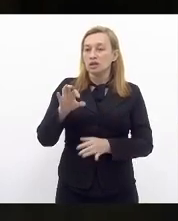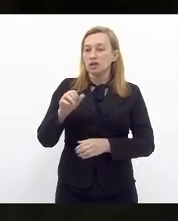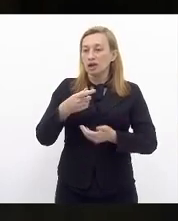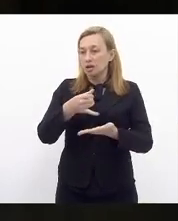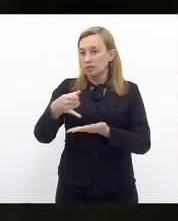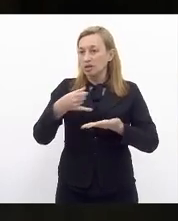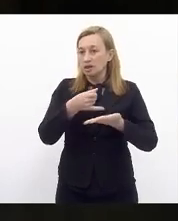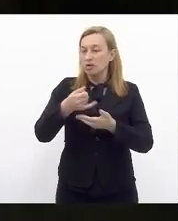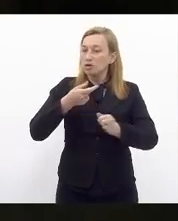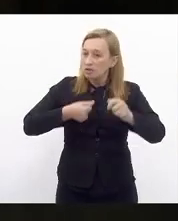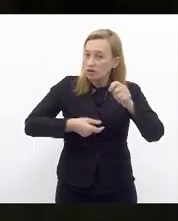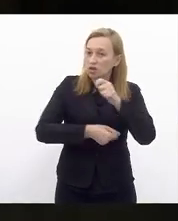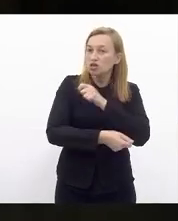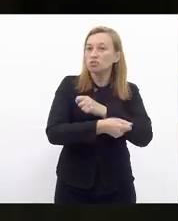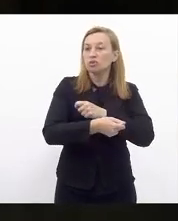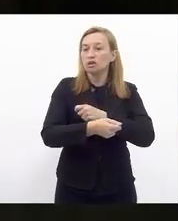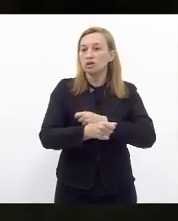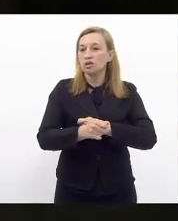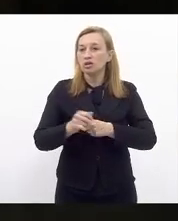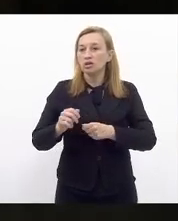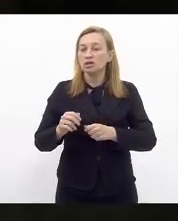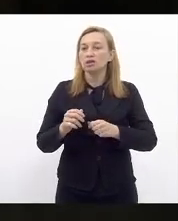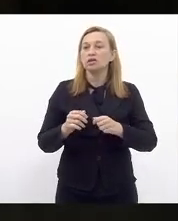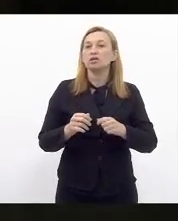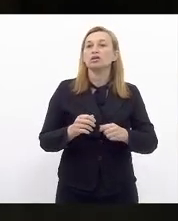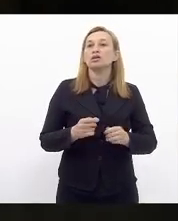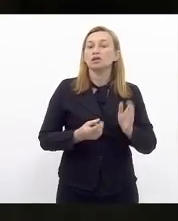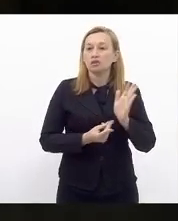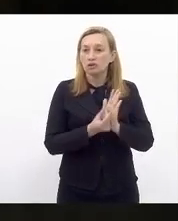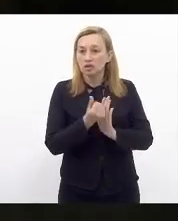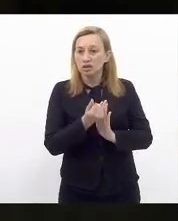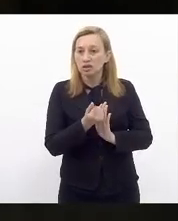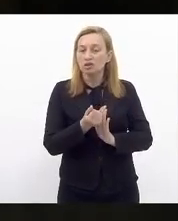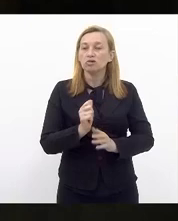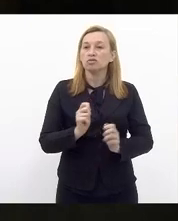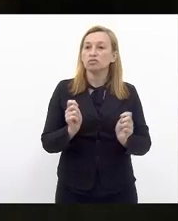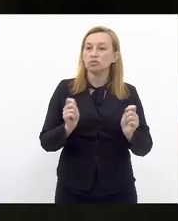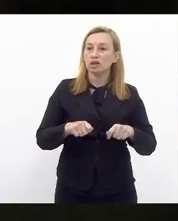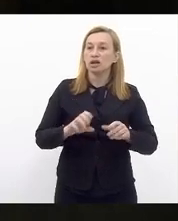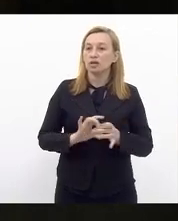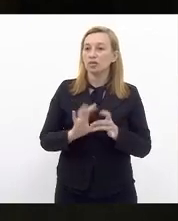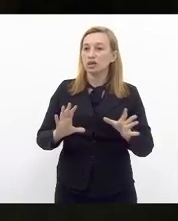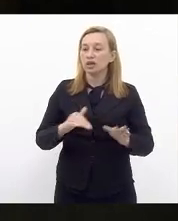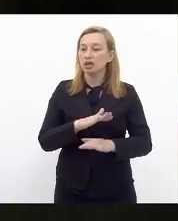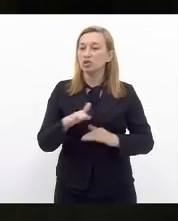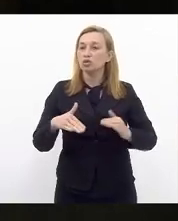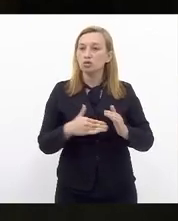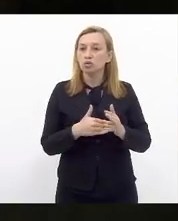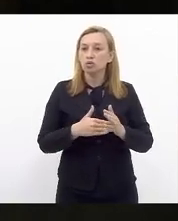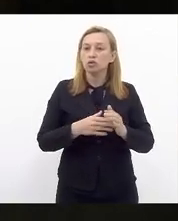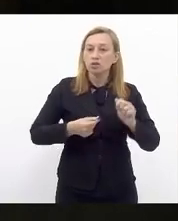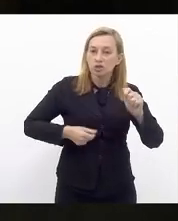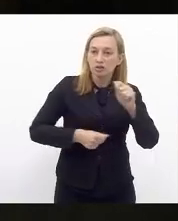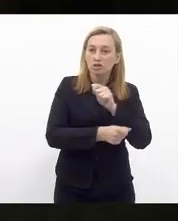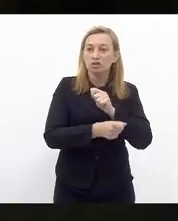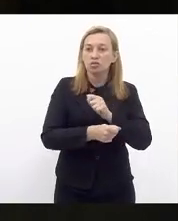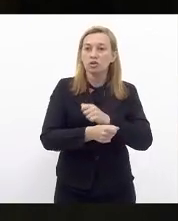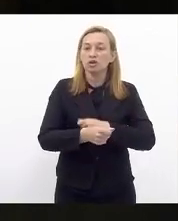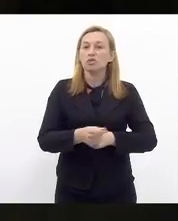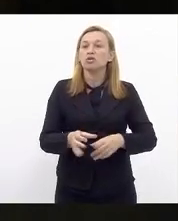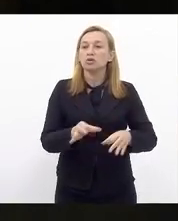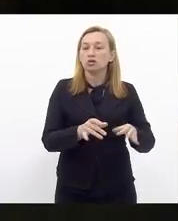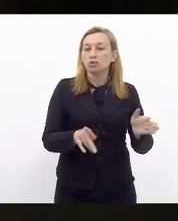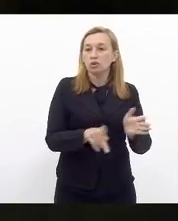ou seja os investimentos e as inversões financeiras isso nos dá condições de fazer todos os investimentos previstos